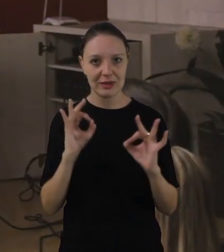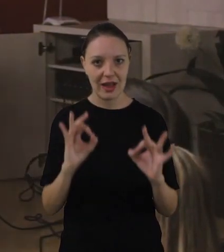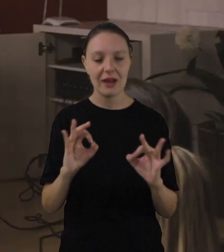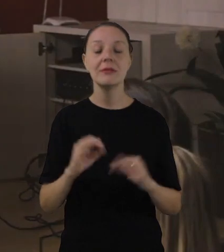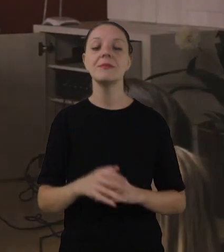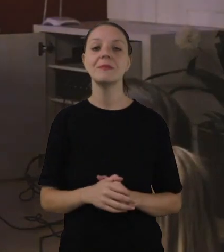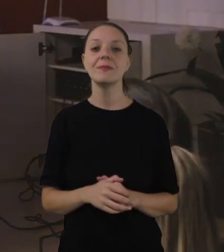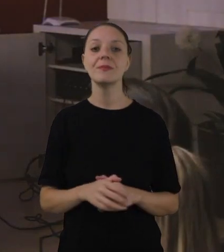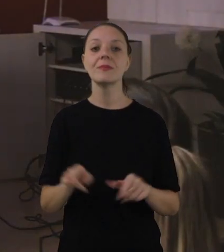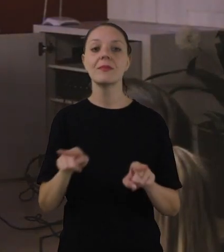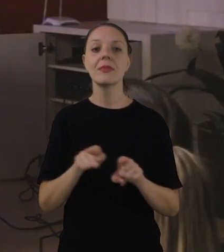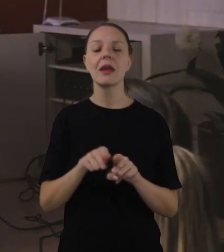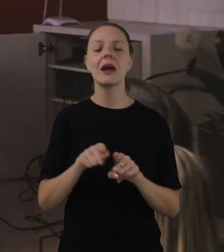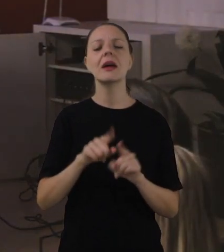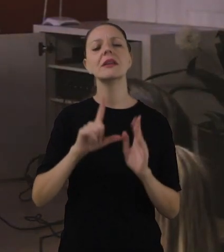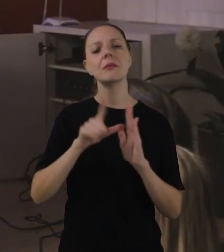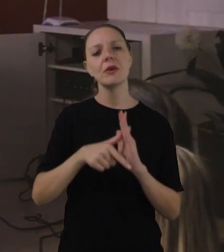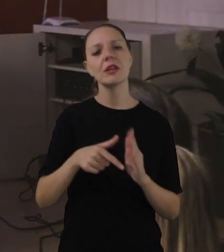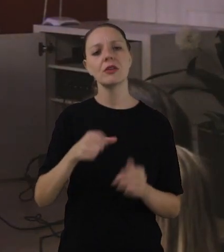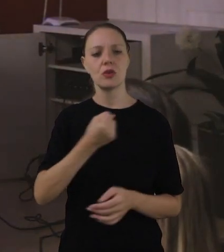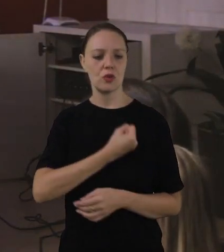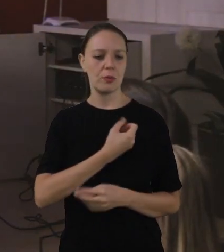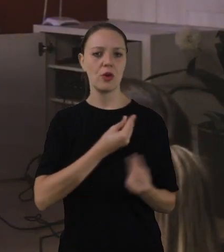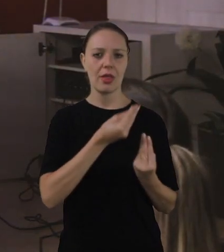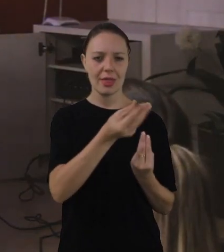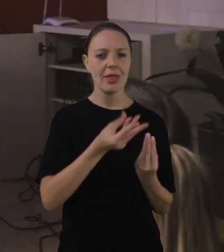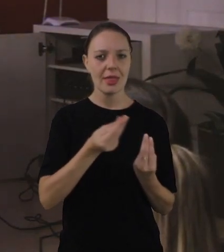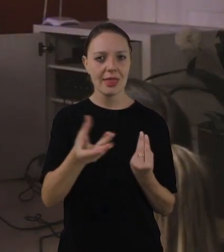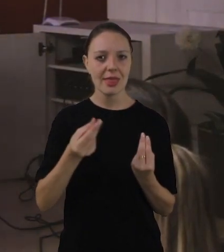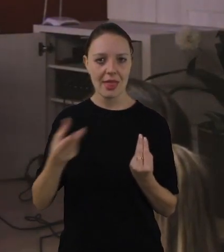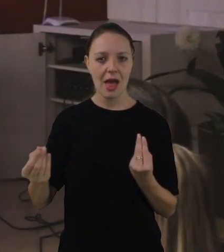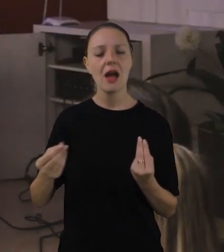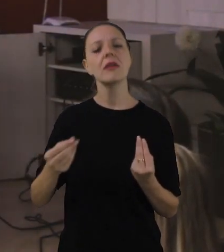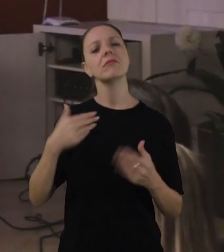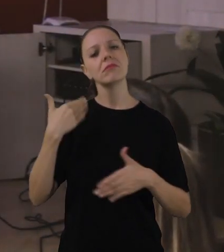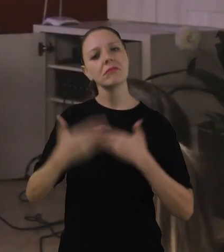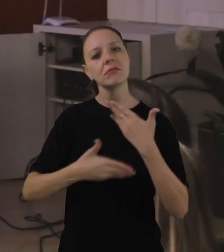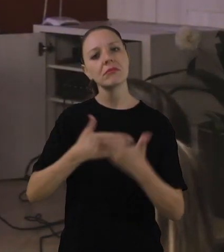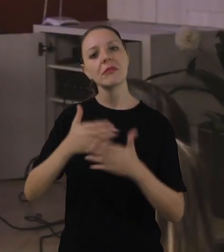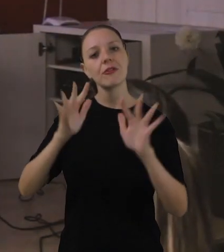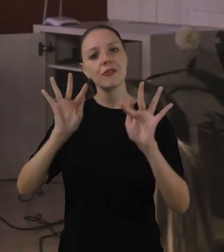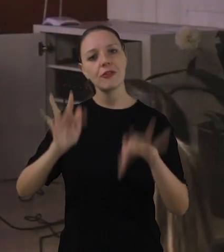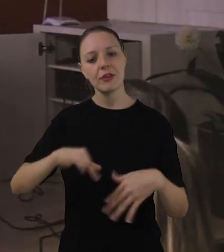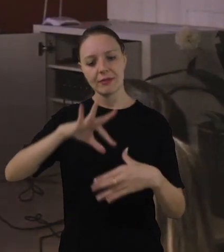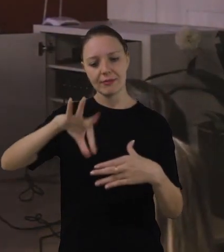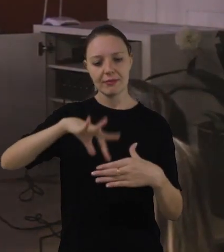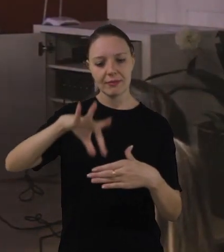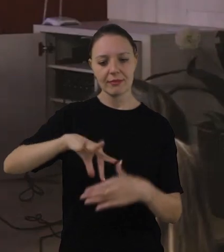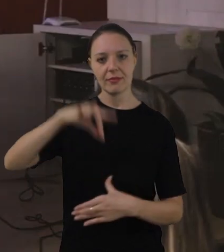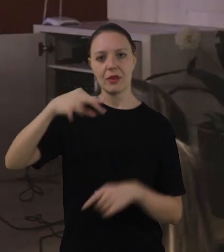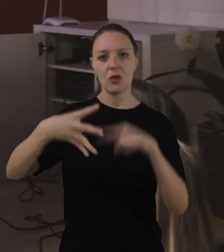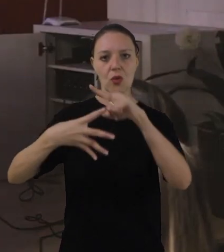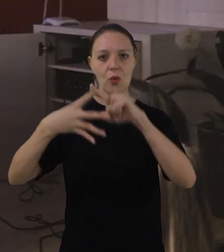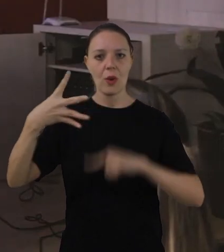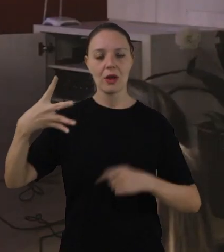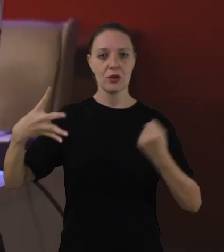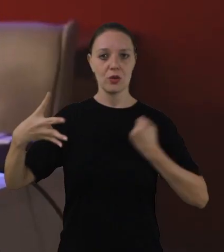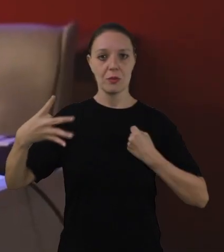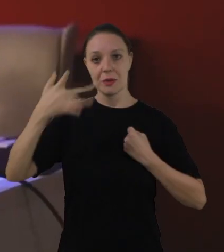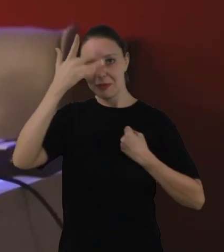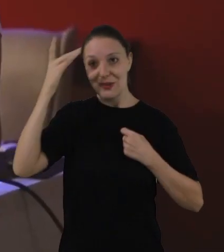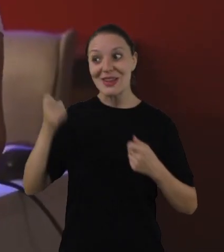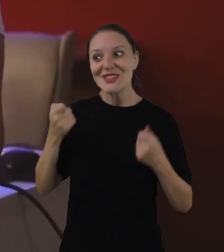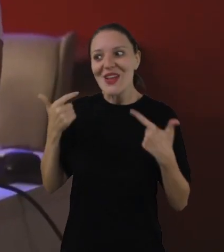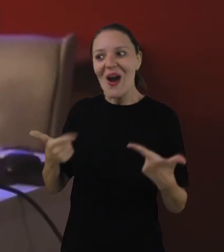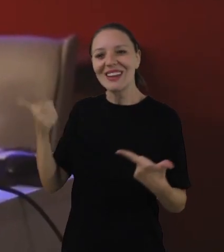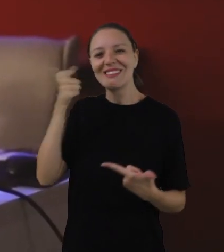alguns numerozinhos, e daí no final a gente vai sortear, aí vai mencionar 4 números de pessoas sortudas que vão